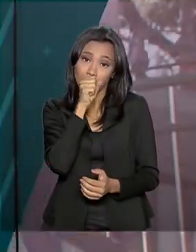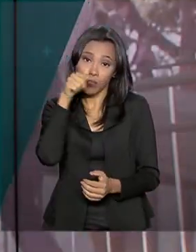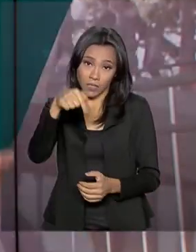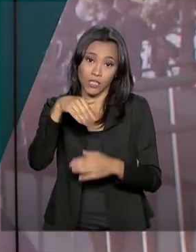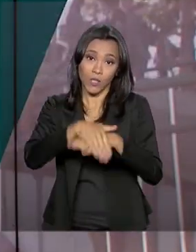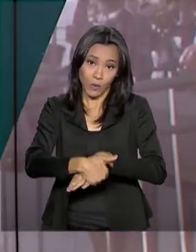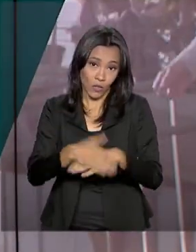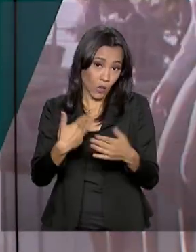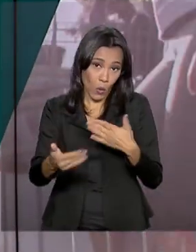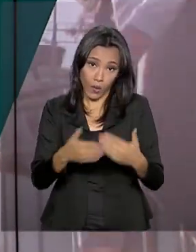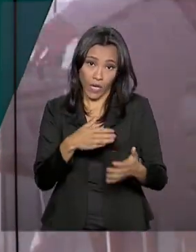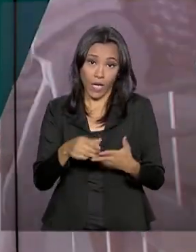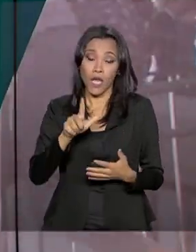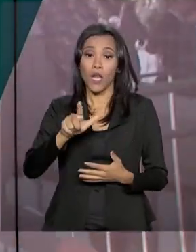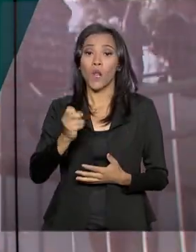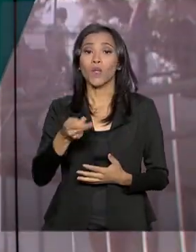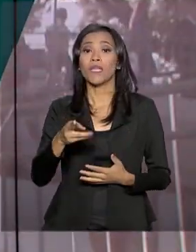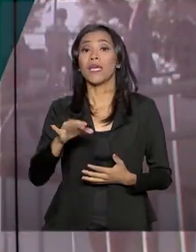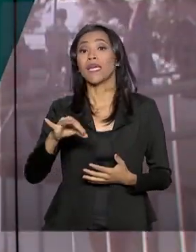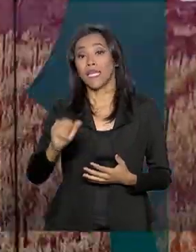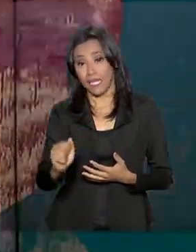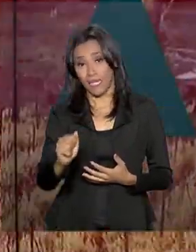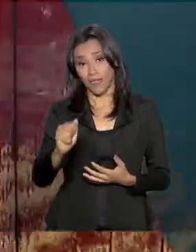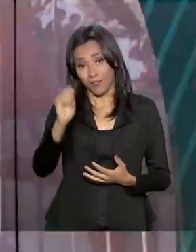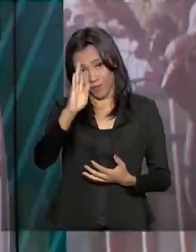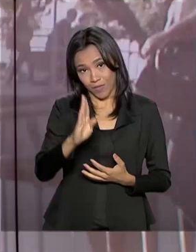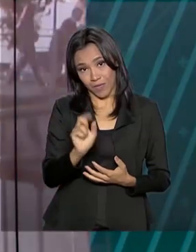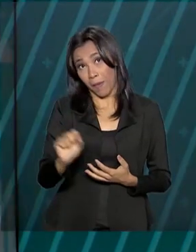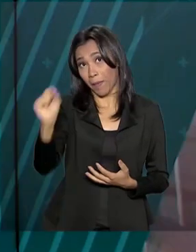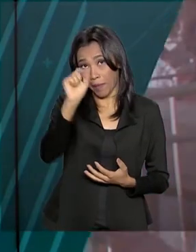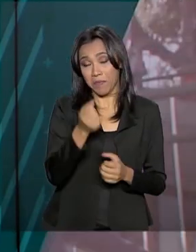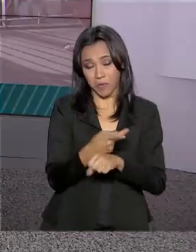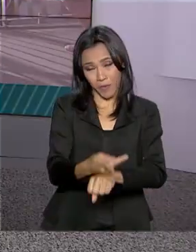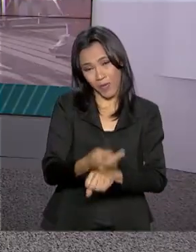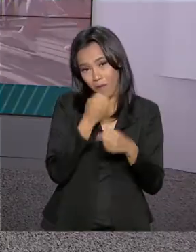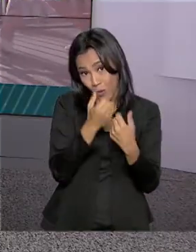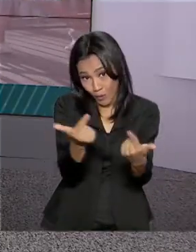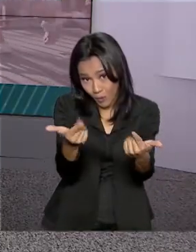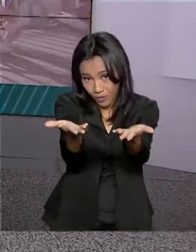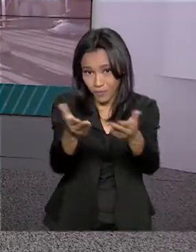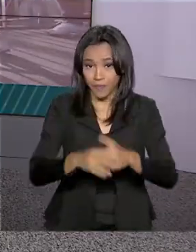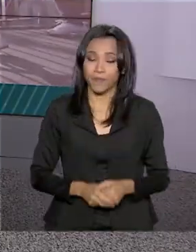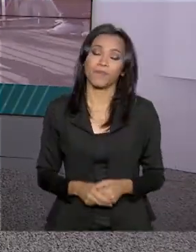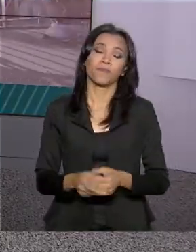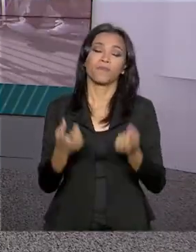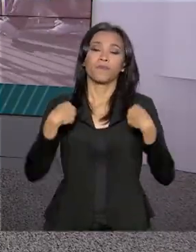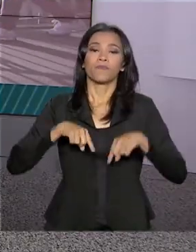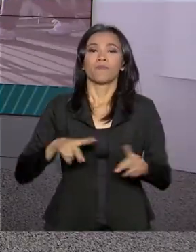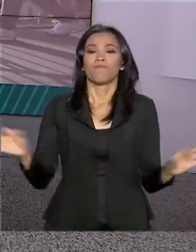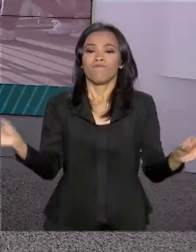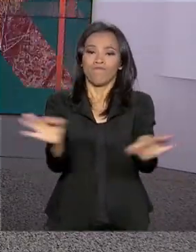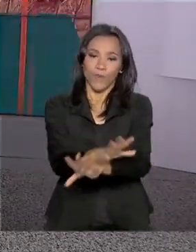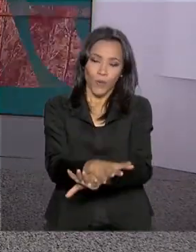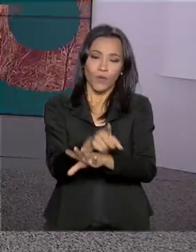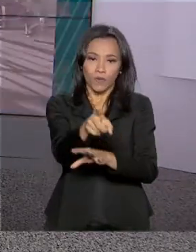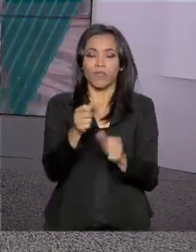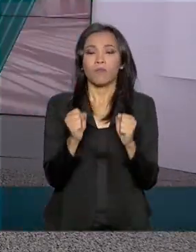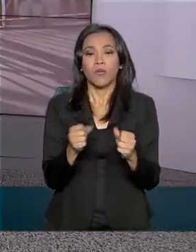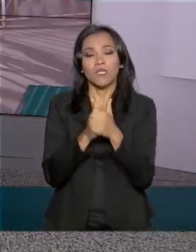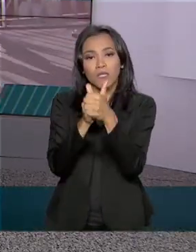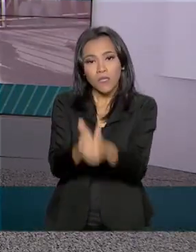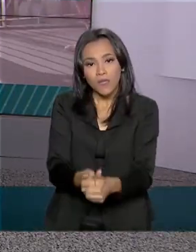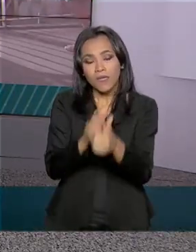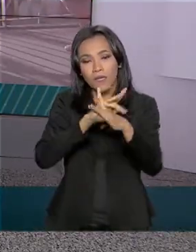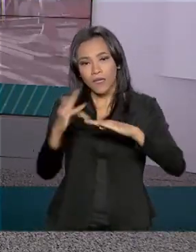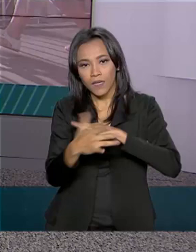país então pra você está pensando em jogar né boa sorte o brasil vendia termina aqui nos acompanhe também pelas